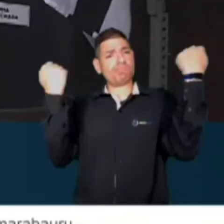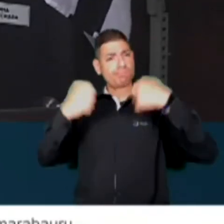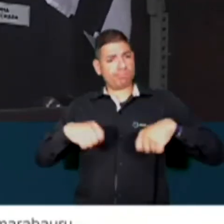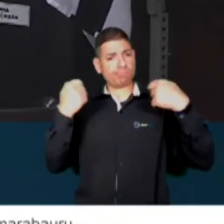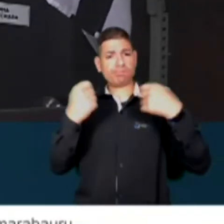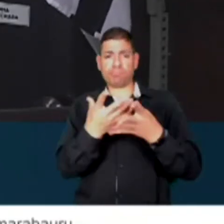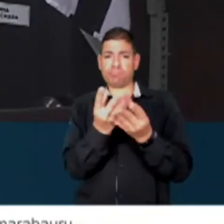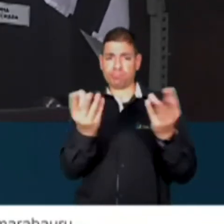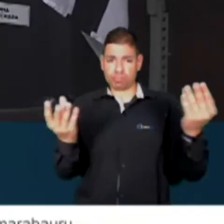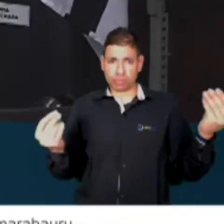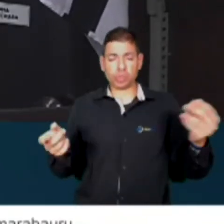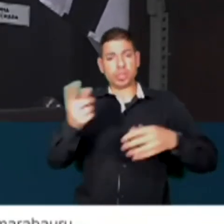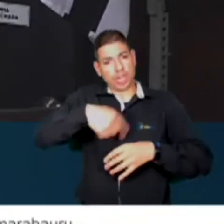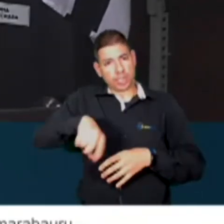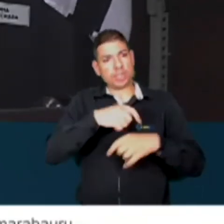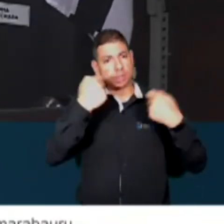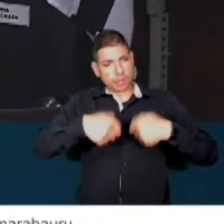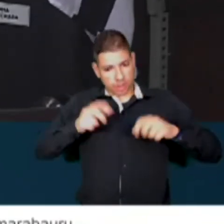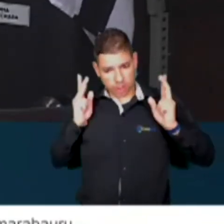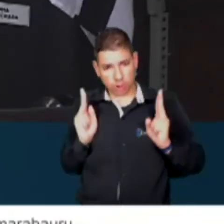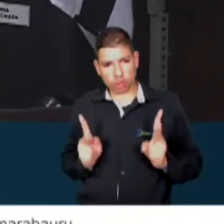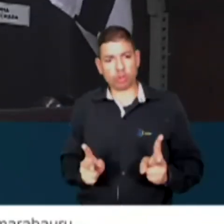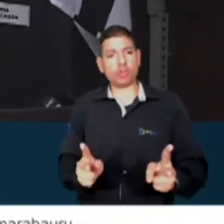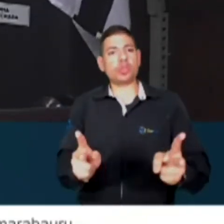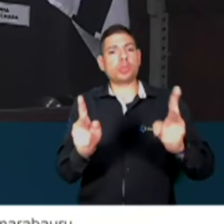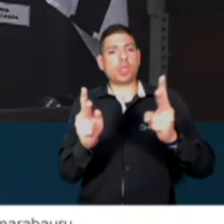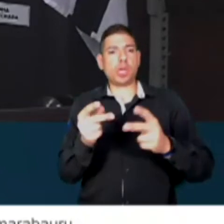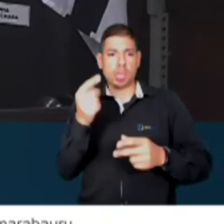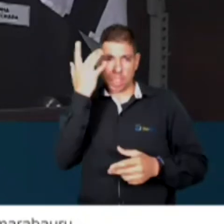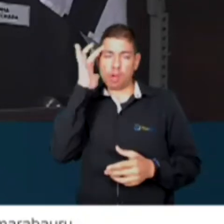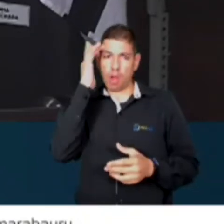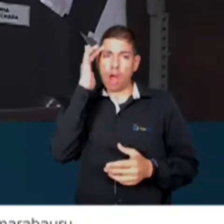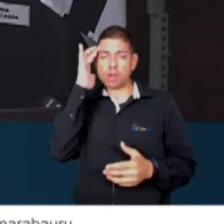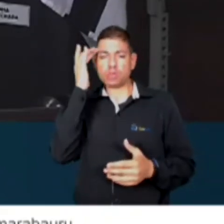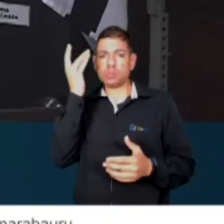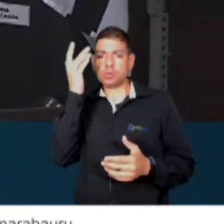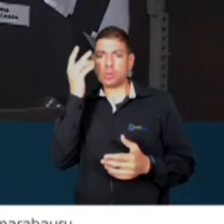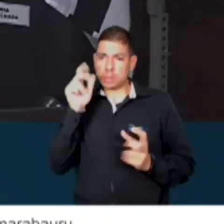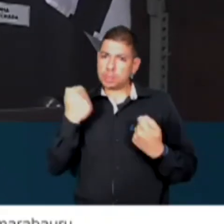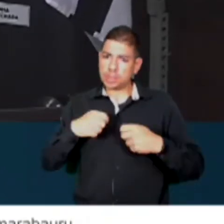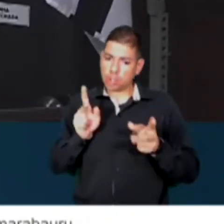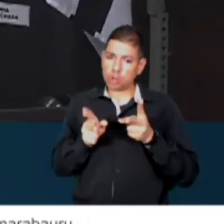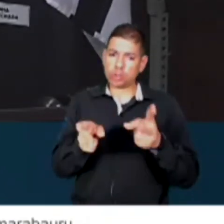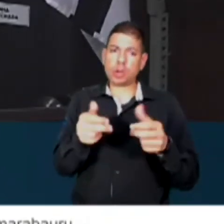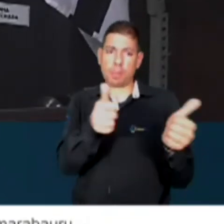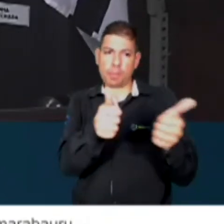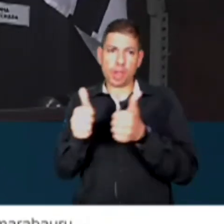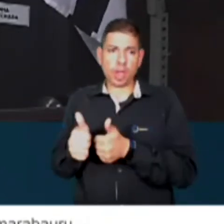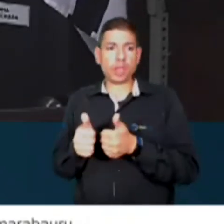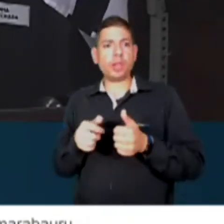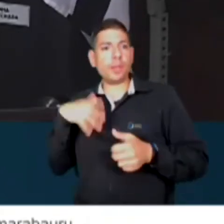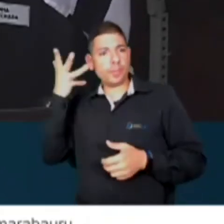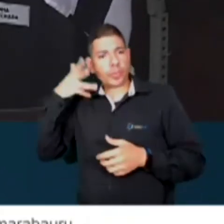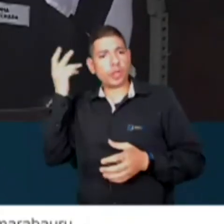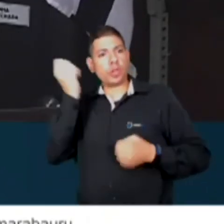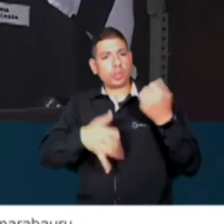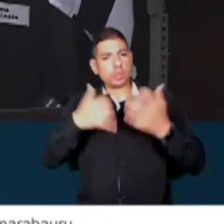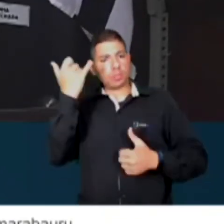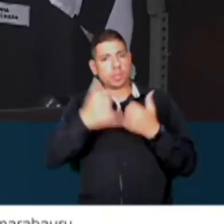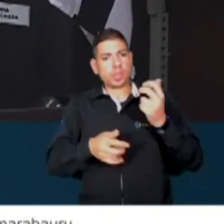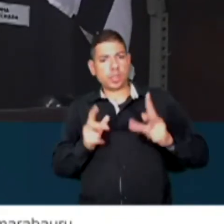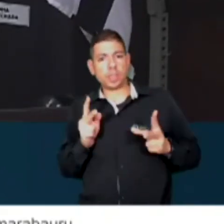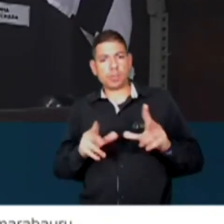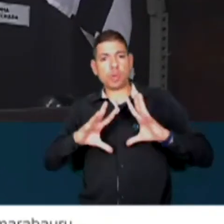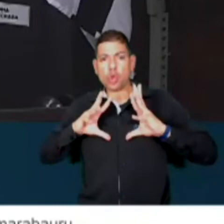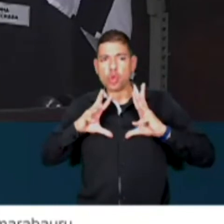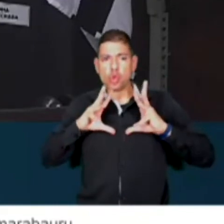precisamos continuar, eu creio que nessa toada. Eu digo sempre que nem tudo que eu quero